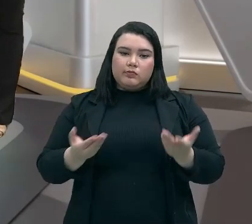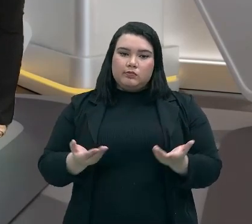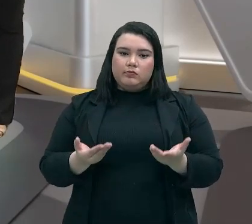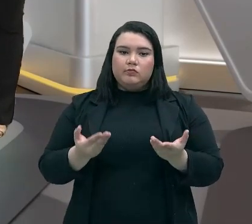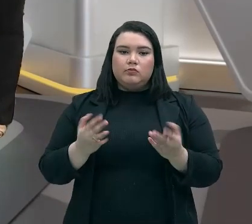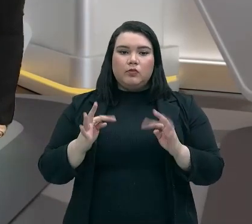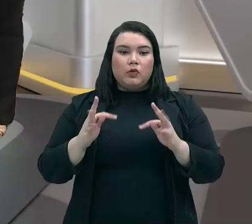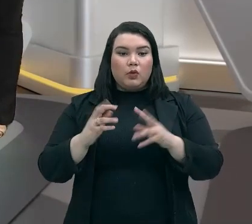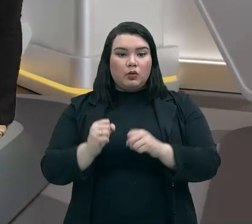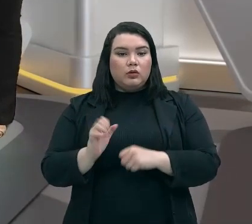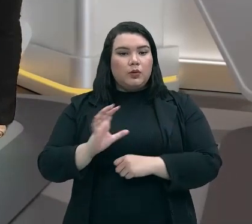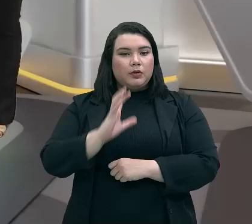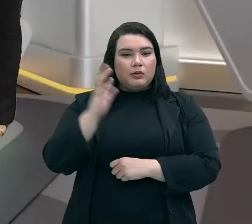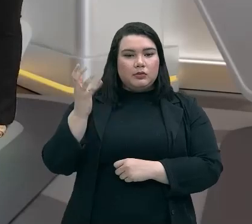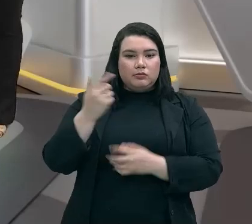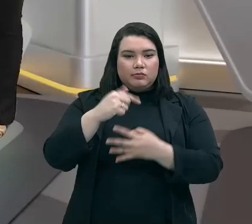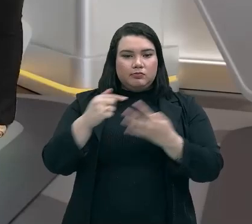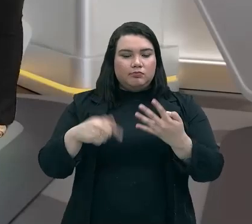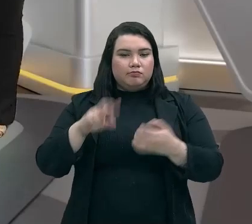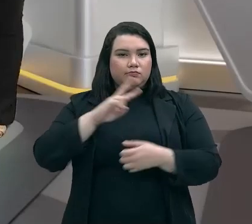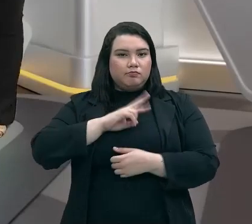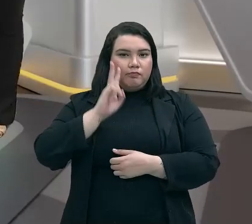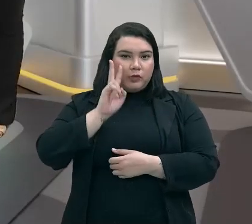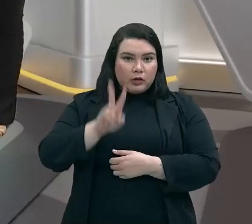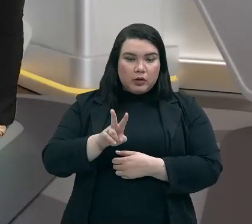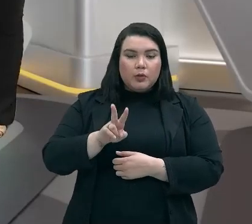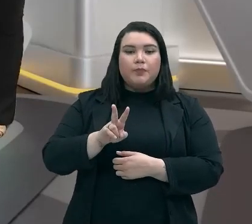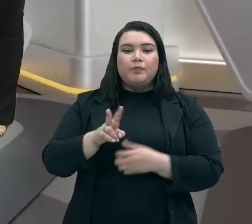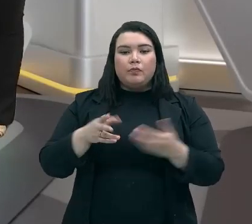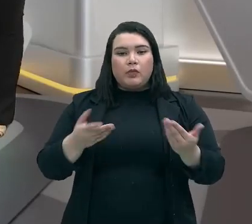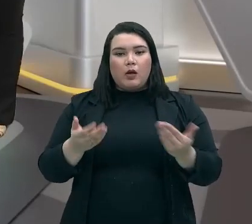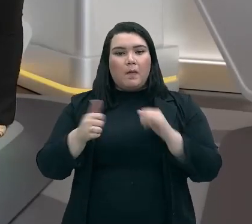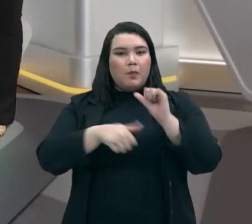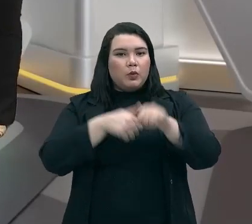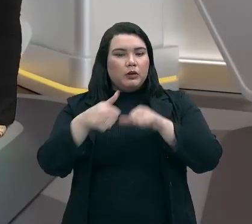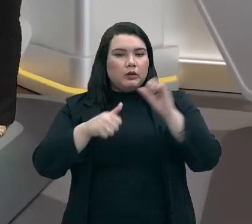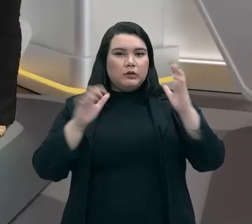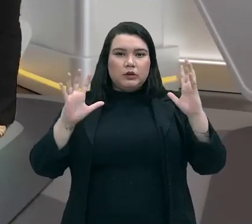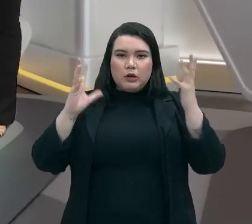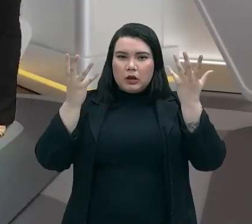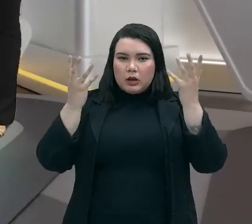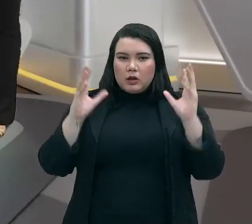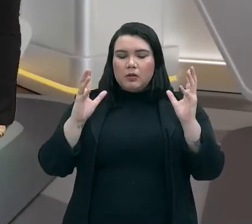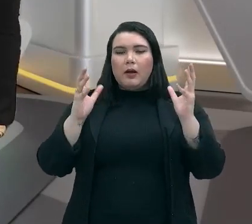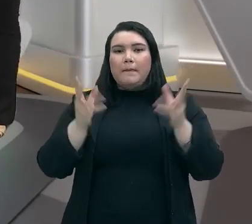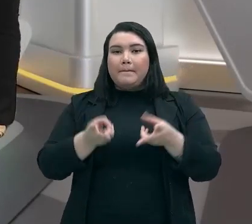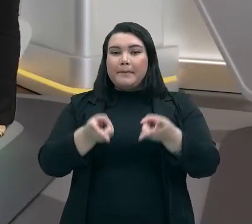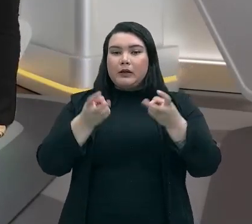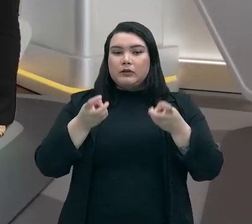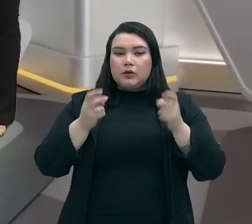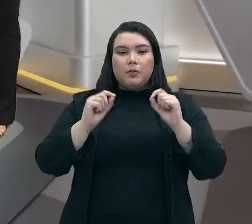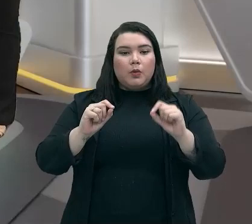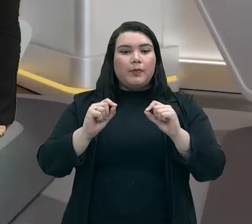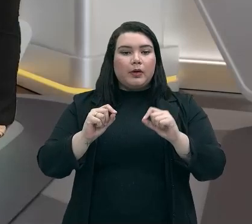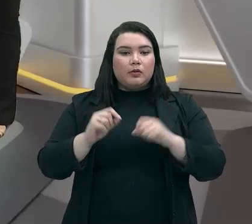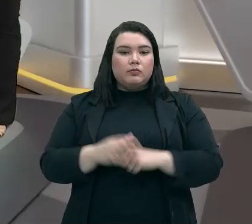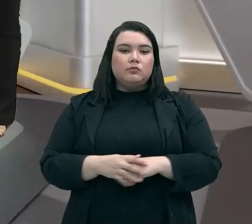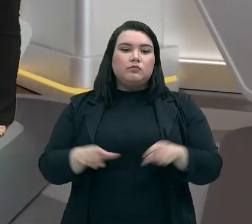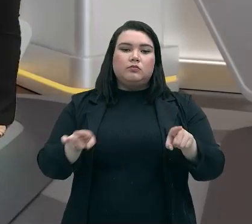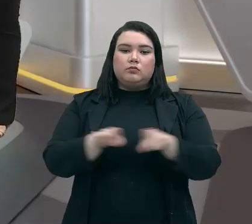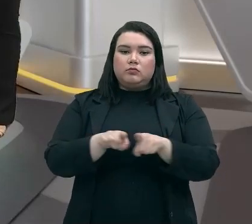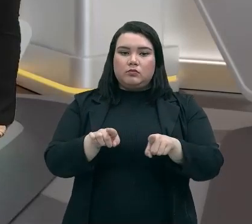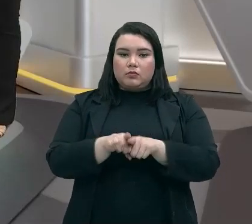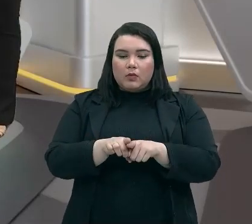esses fatores, né, que a gente acabou de ver, essas mudanças climáticas, o que se tem percebido é que elas também alteram,